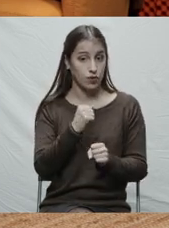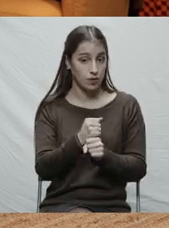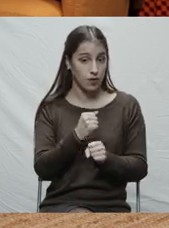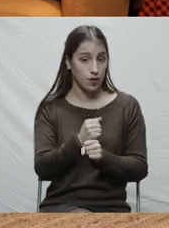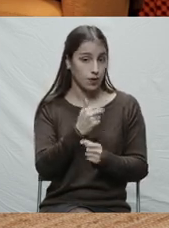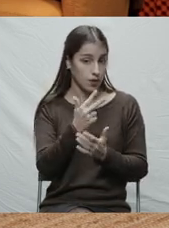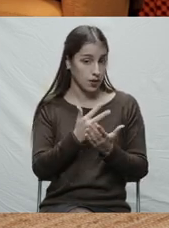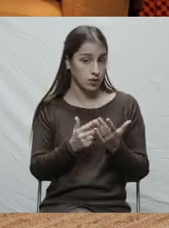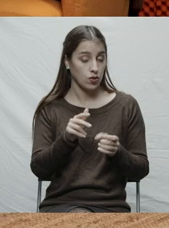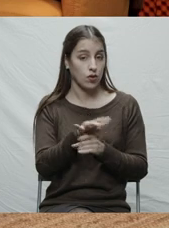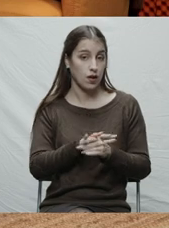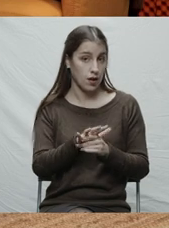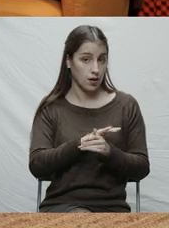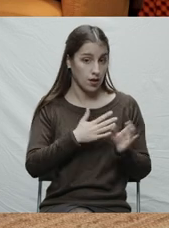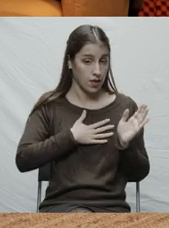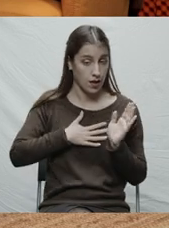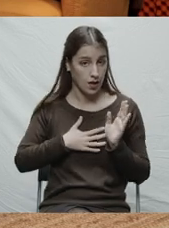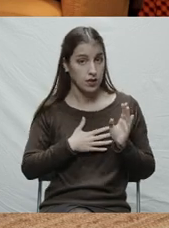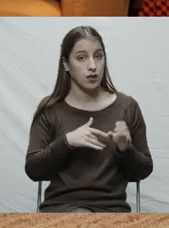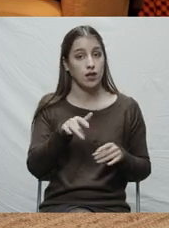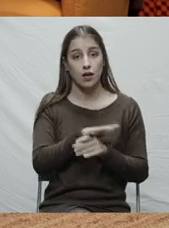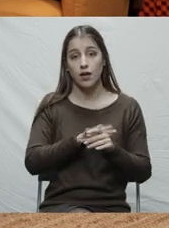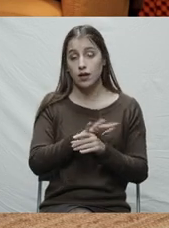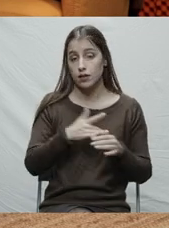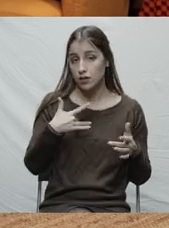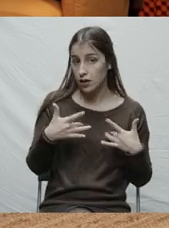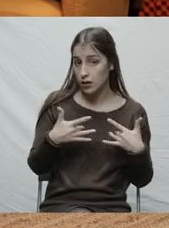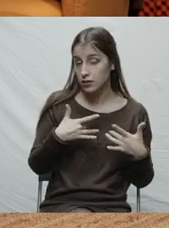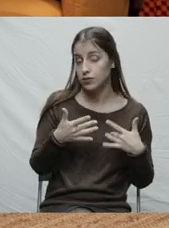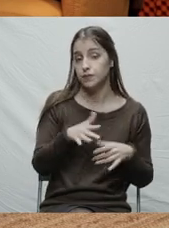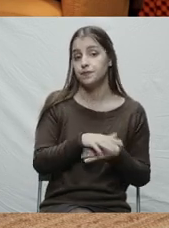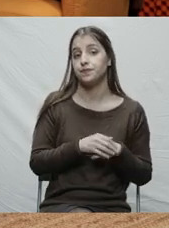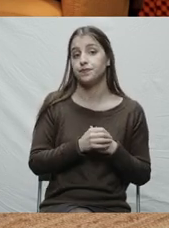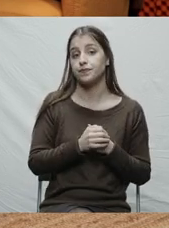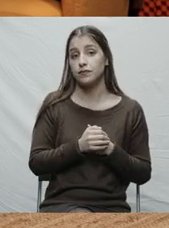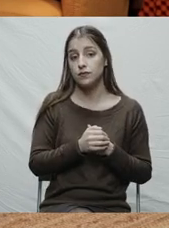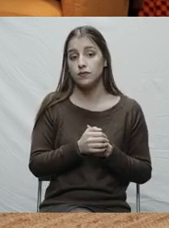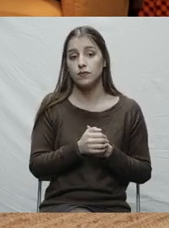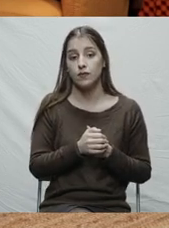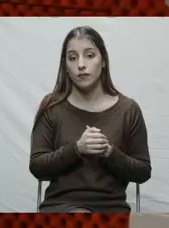artístico na área da dança, nas áreas teatrais, nas áreas Sim. da performance.